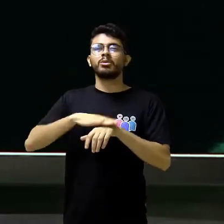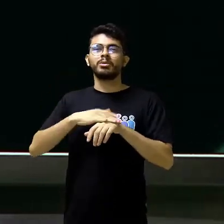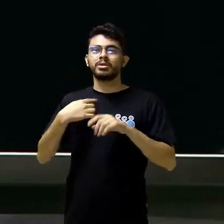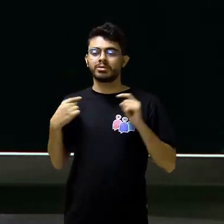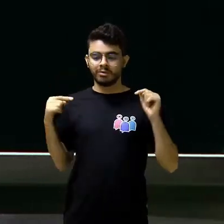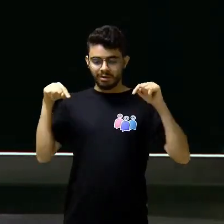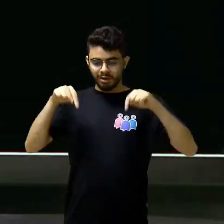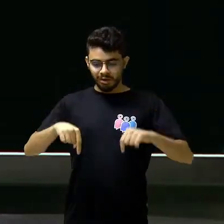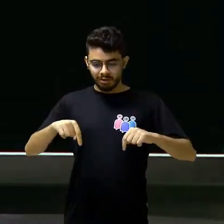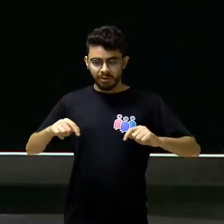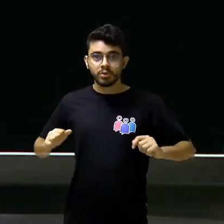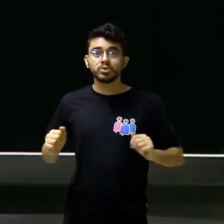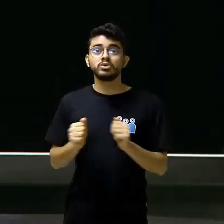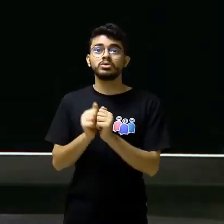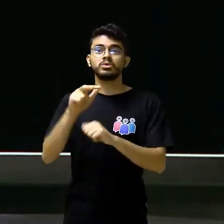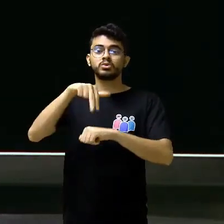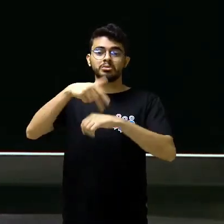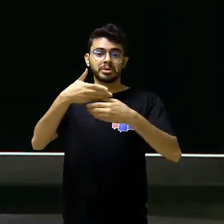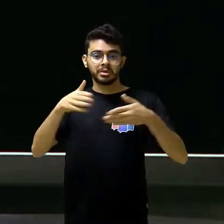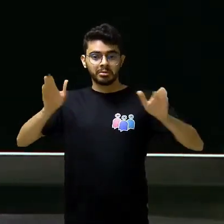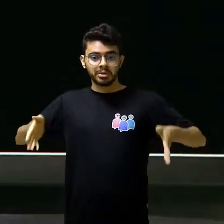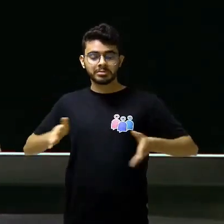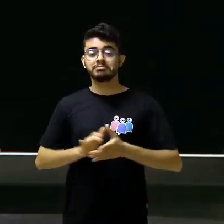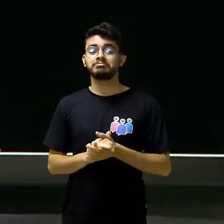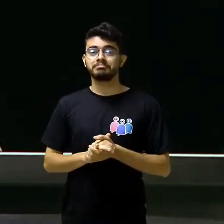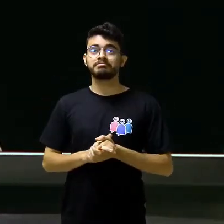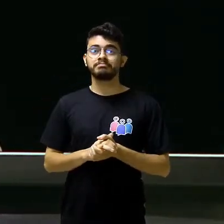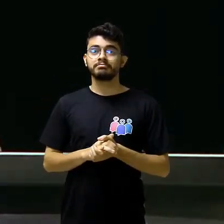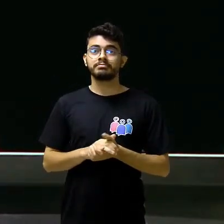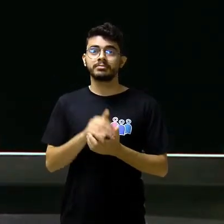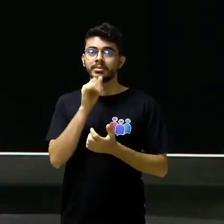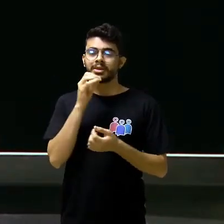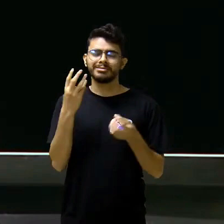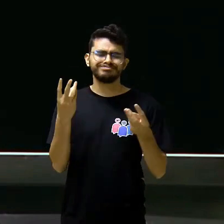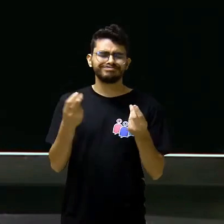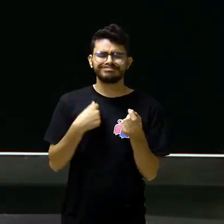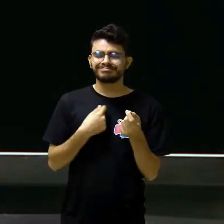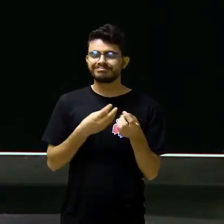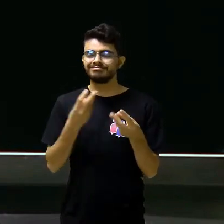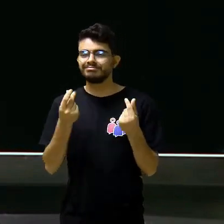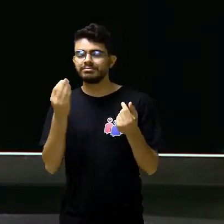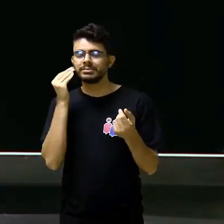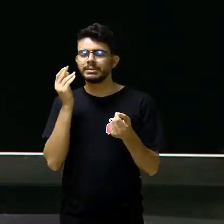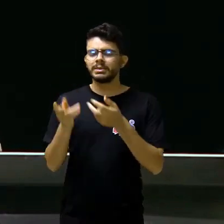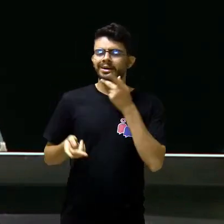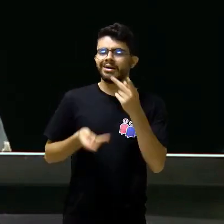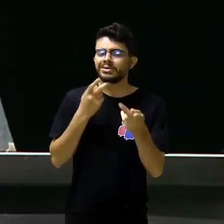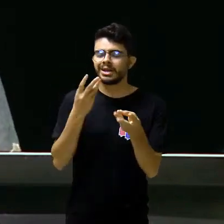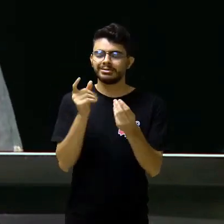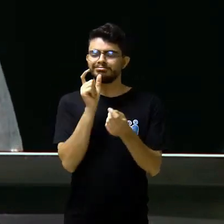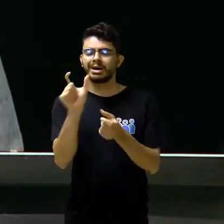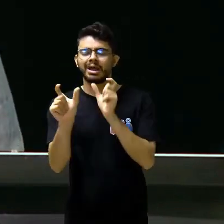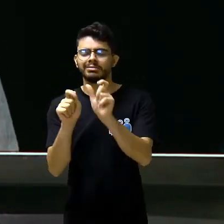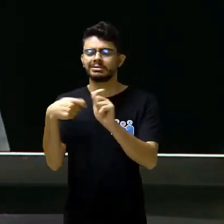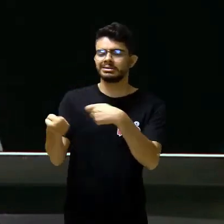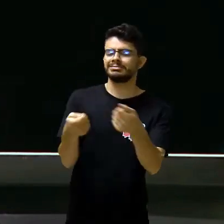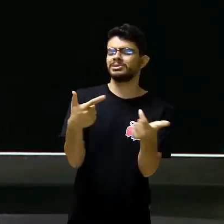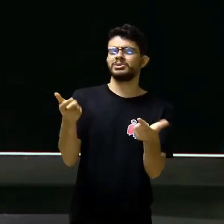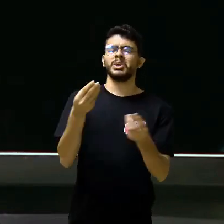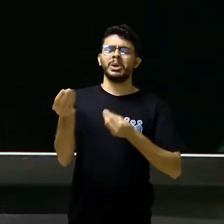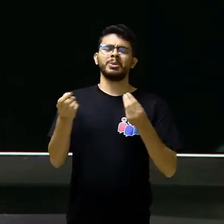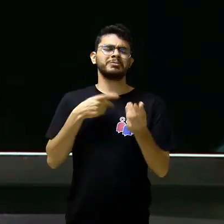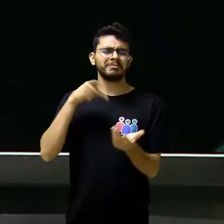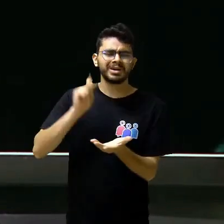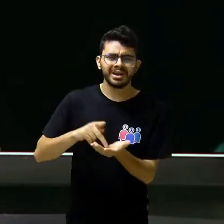aqui eu subi. Não há palavras que eu possa dizer para